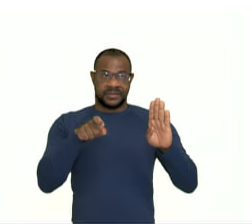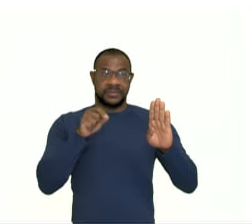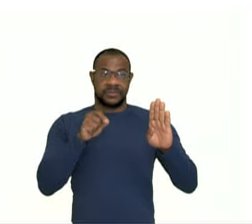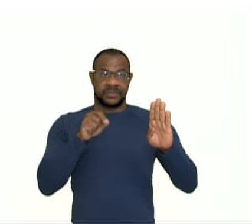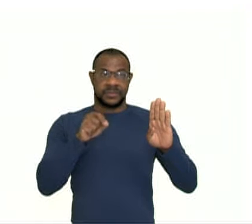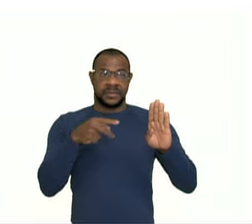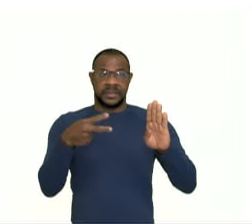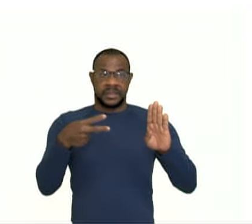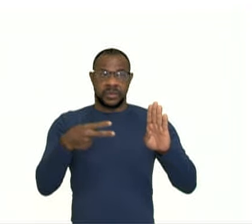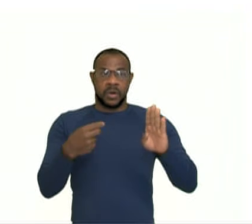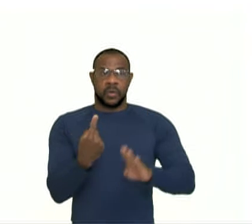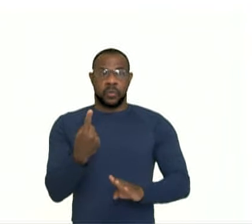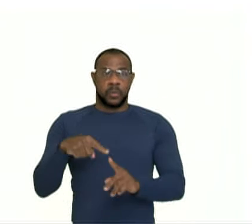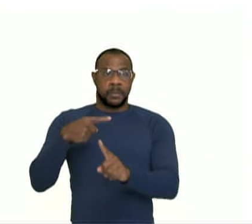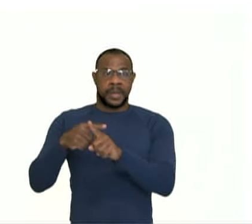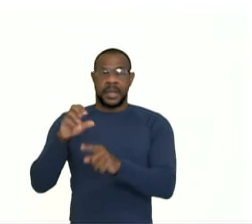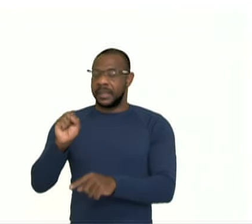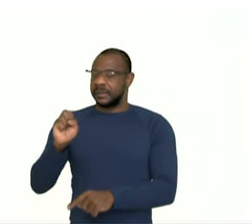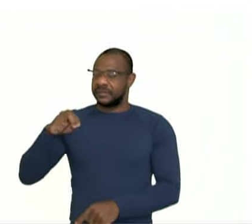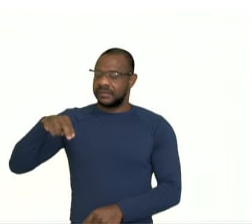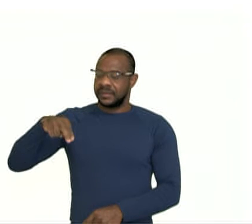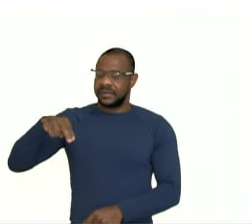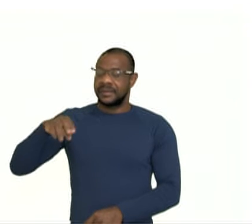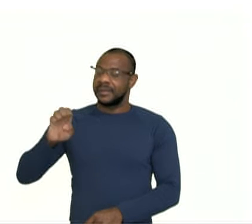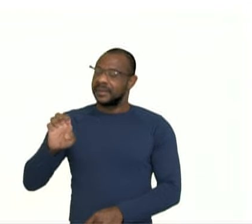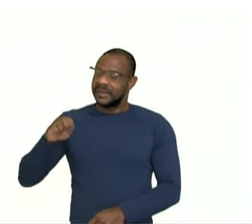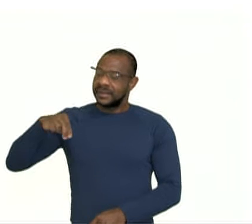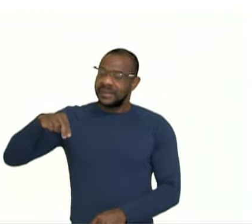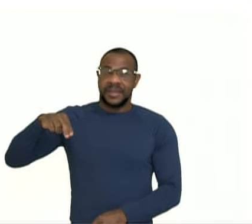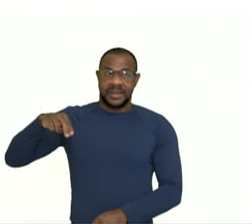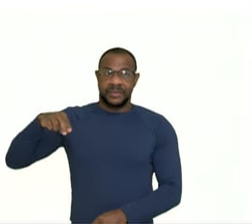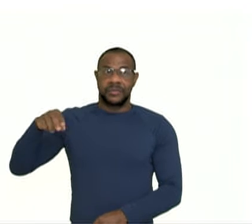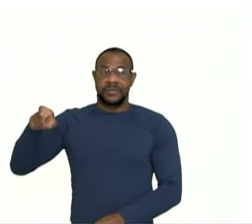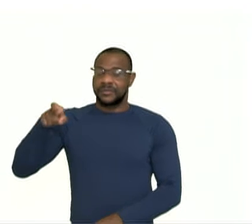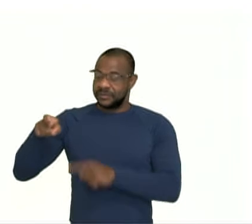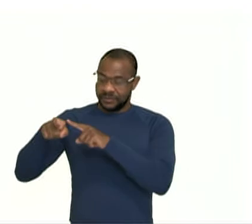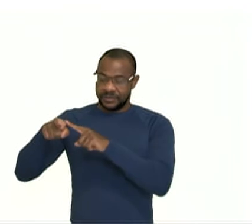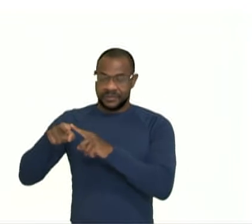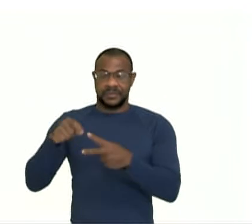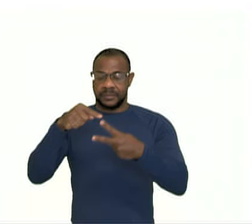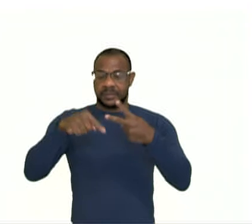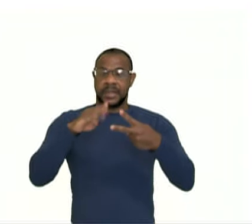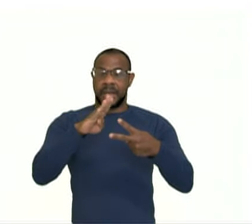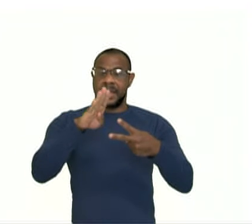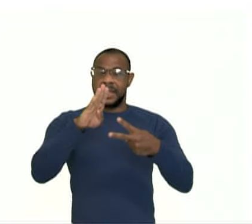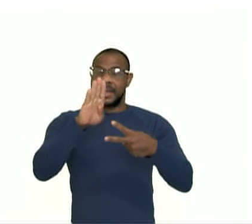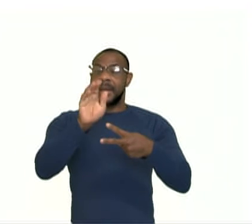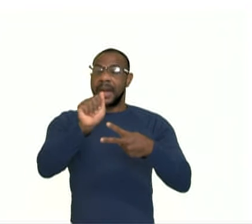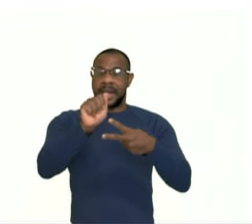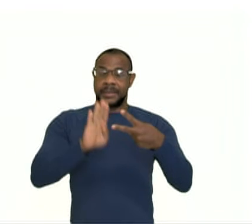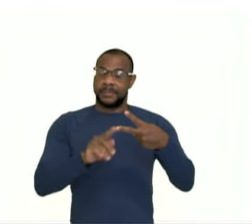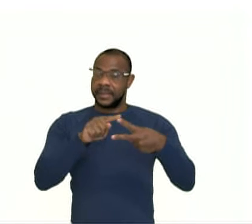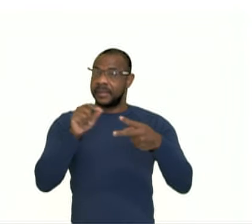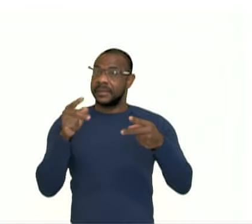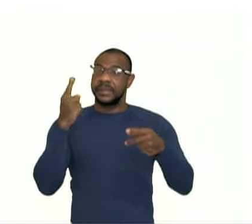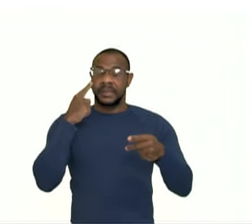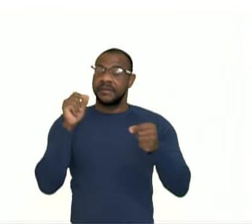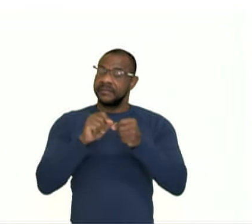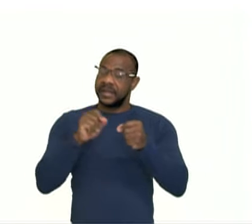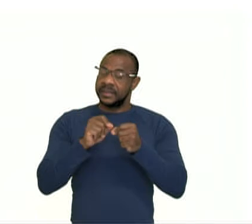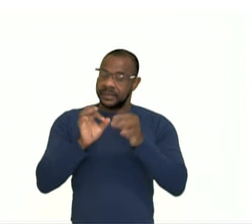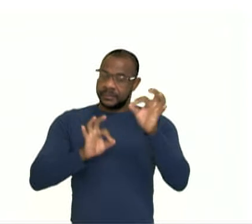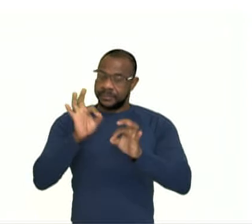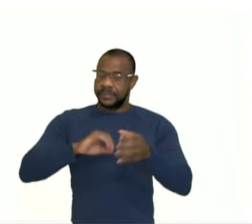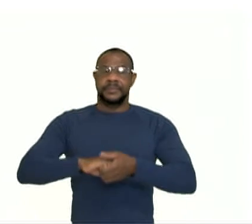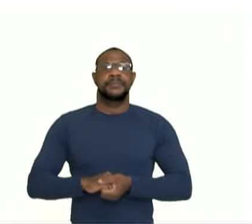1 mais seno de x. E daí nós já retornamos aqui com a resolução para ver se você realmente está aí captando a